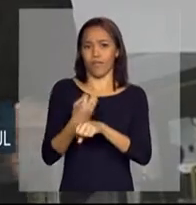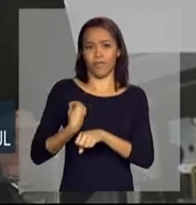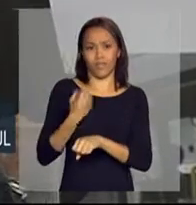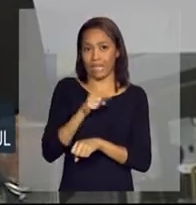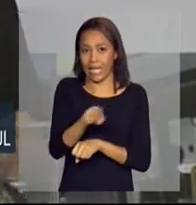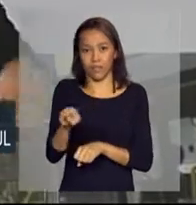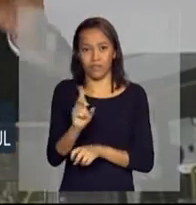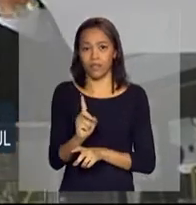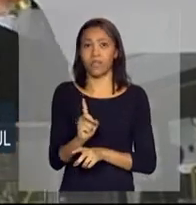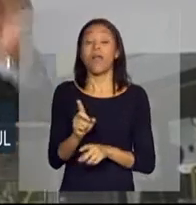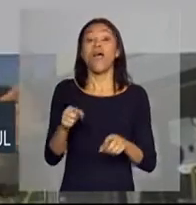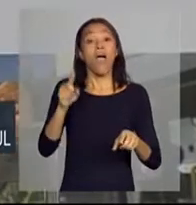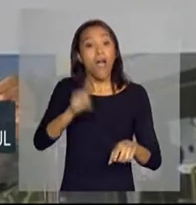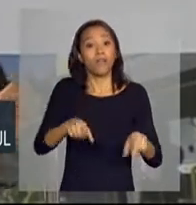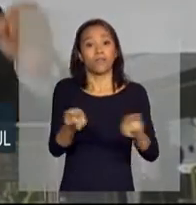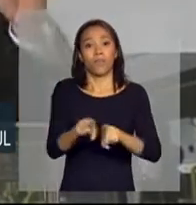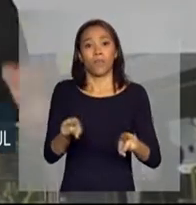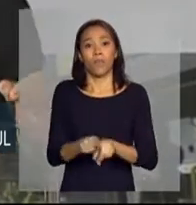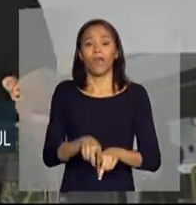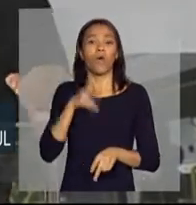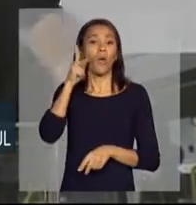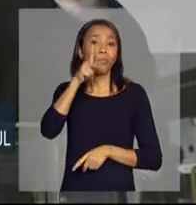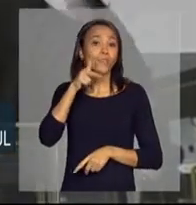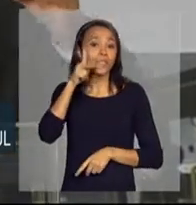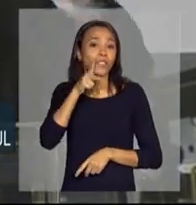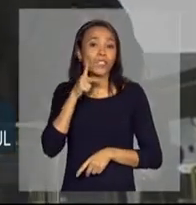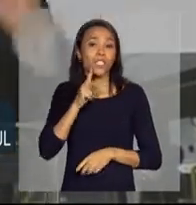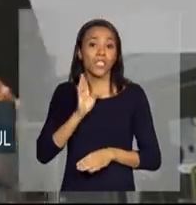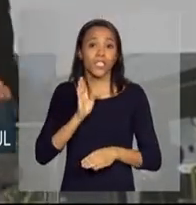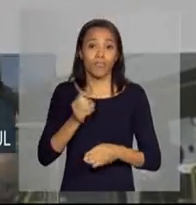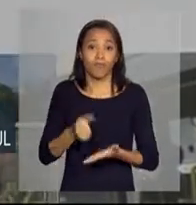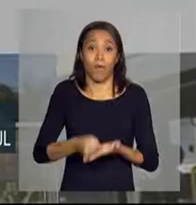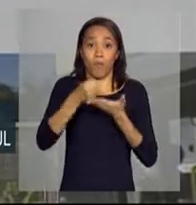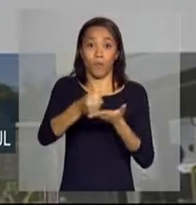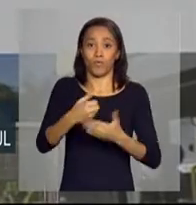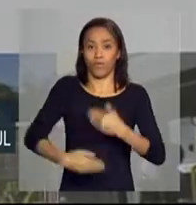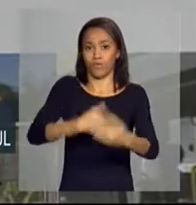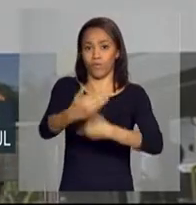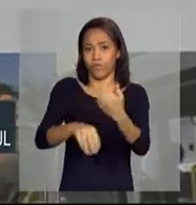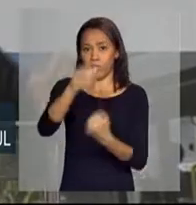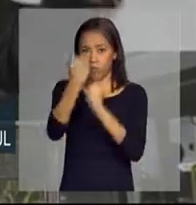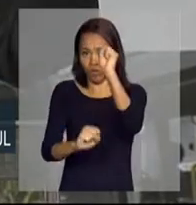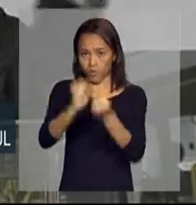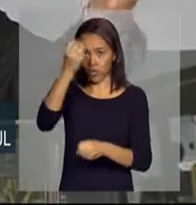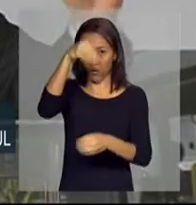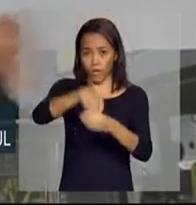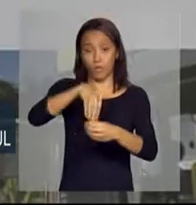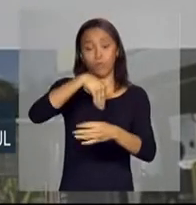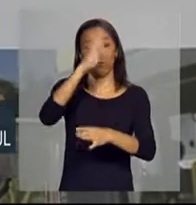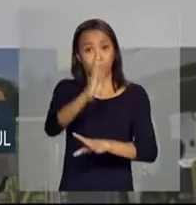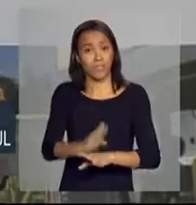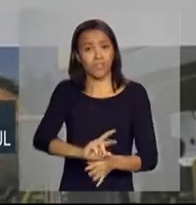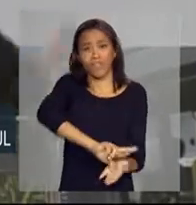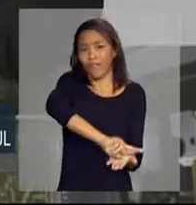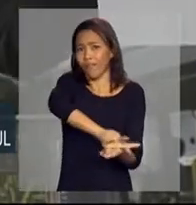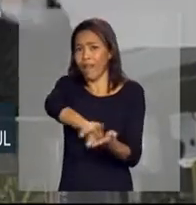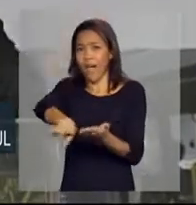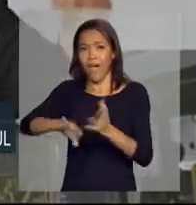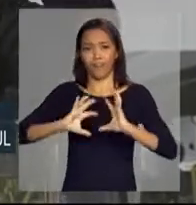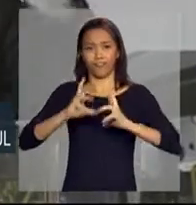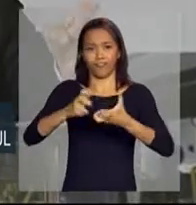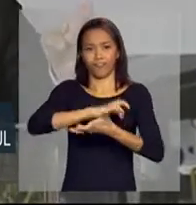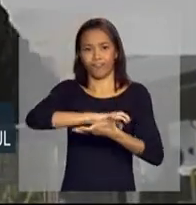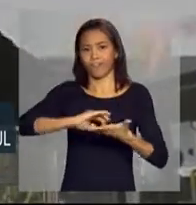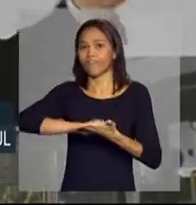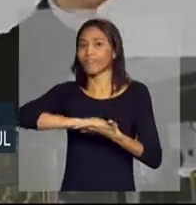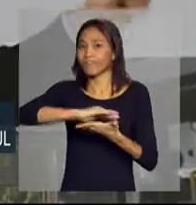também é uma política que gera desenvolvimento industrial no Brasil. São milhares de máquinas,